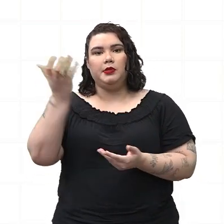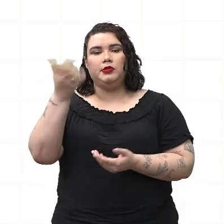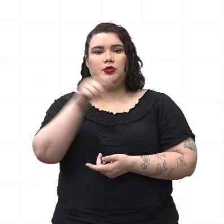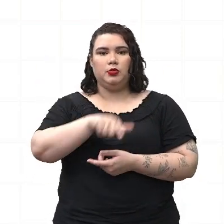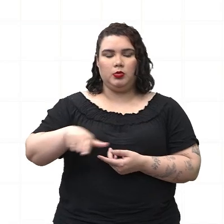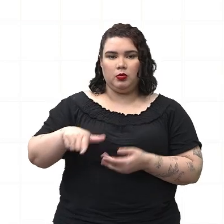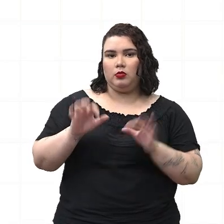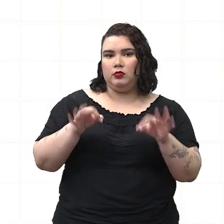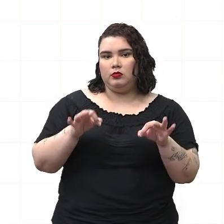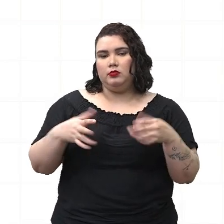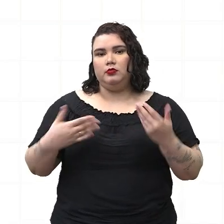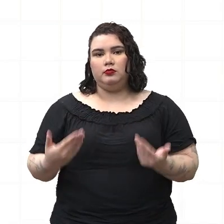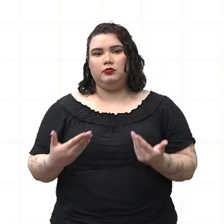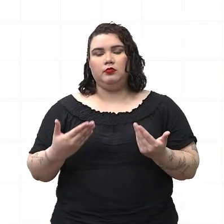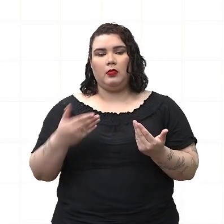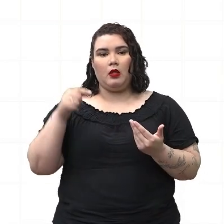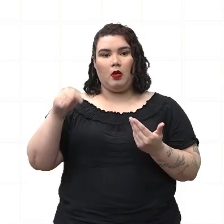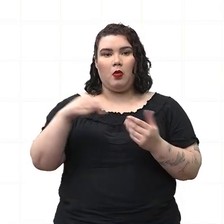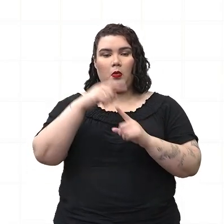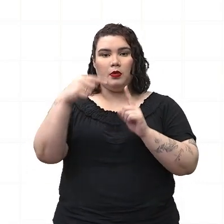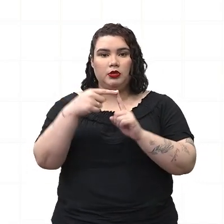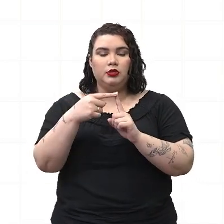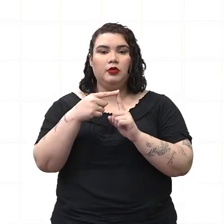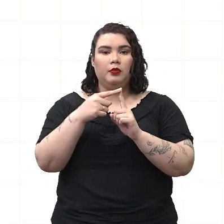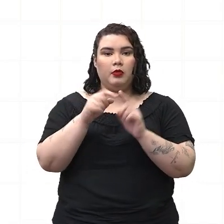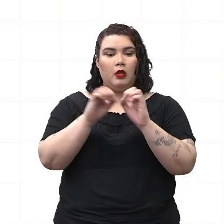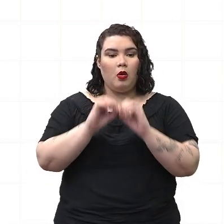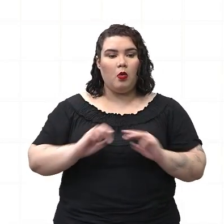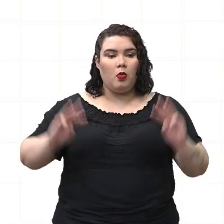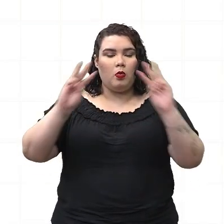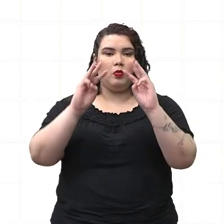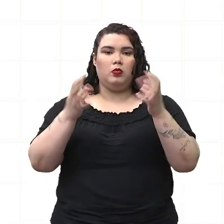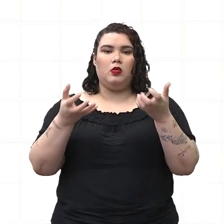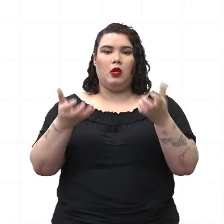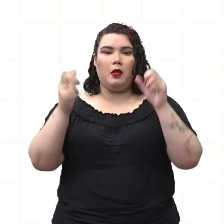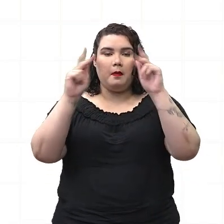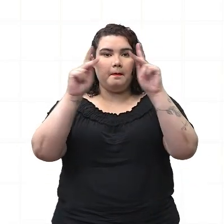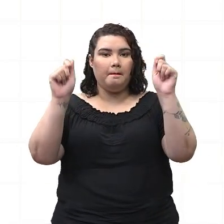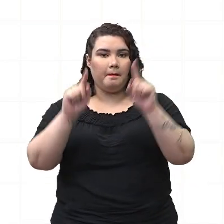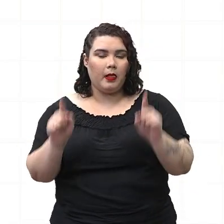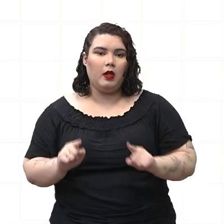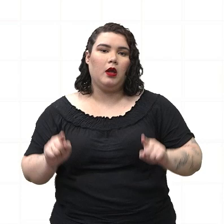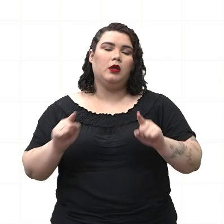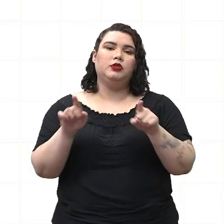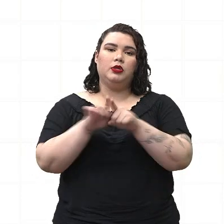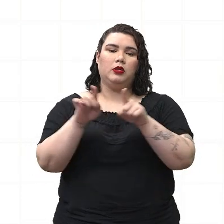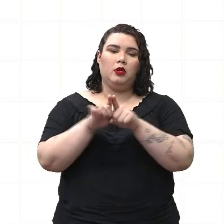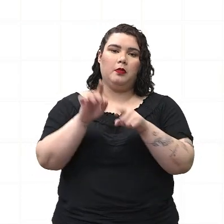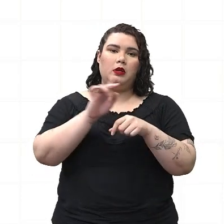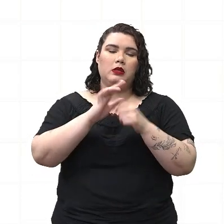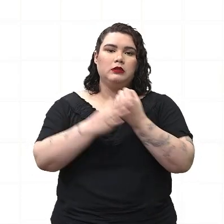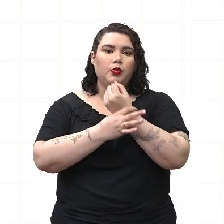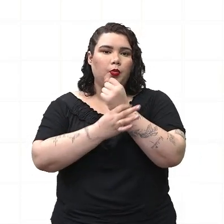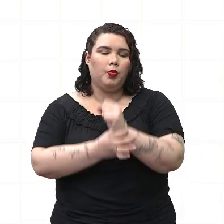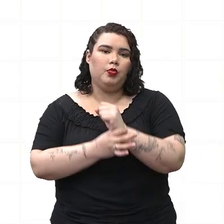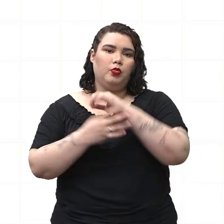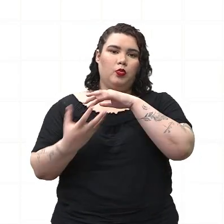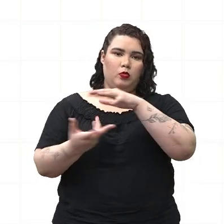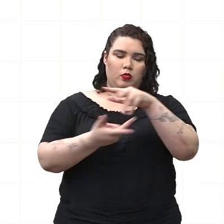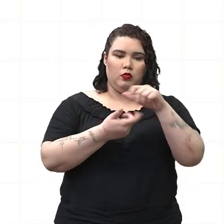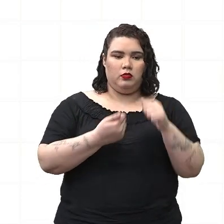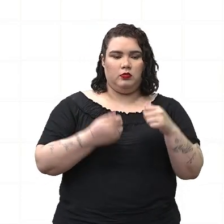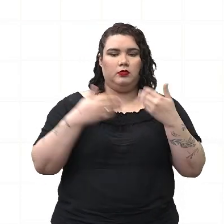Né? A meta da ONU é garantir a paz e a segurança internacionais. A ONU ela já é reflexo